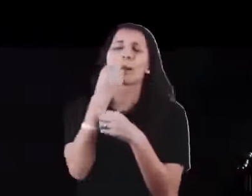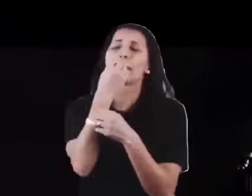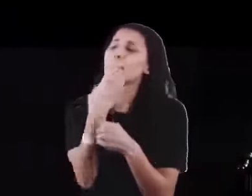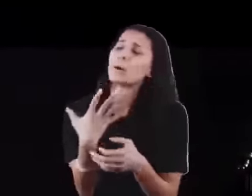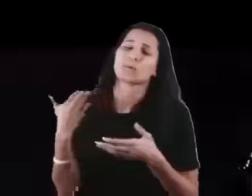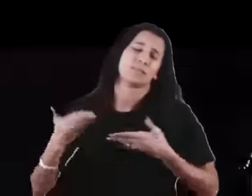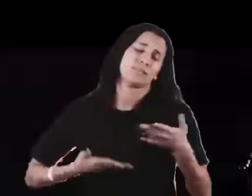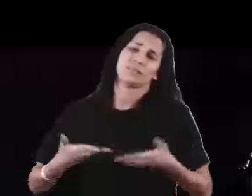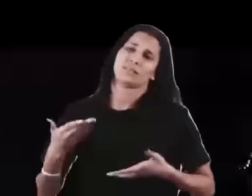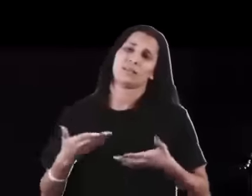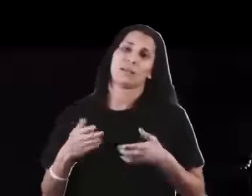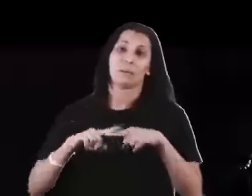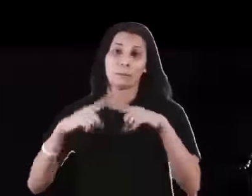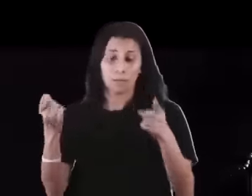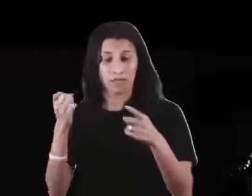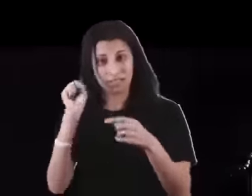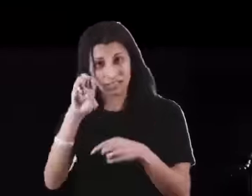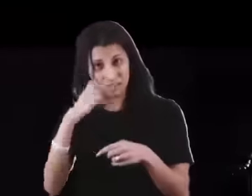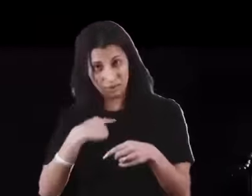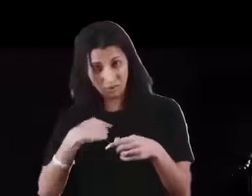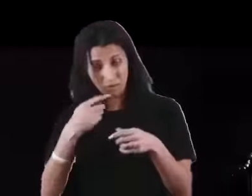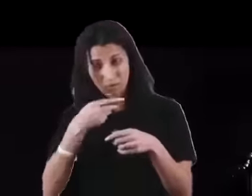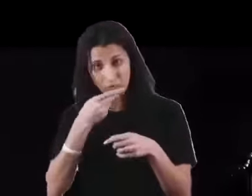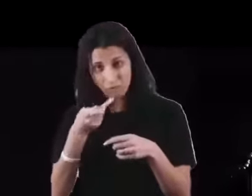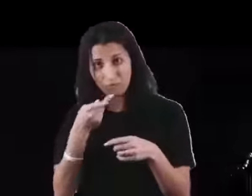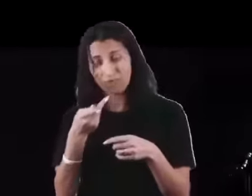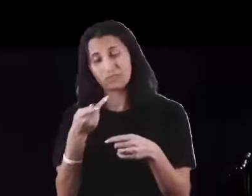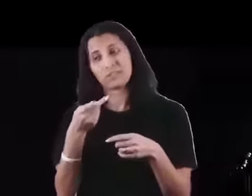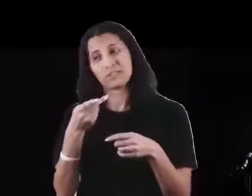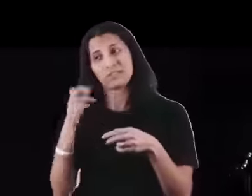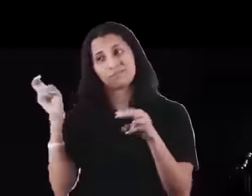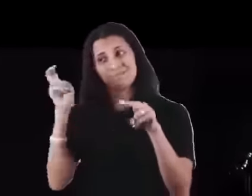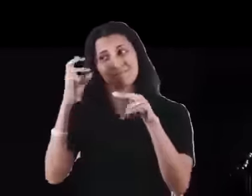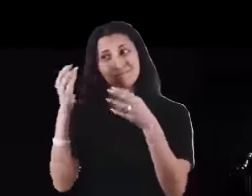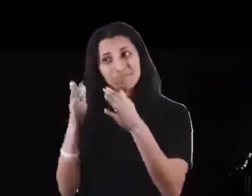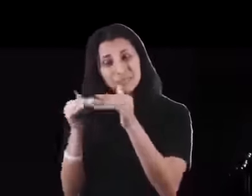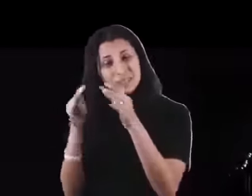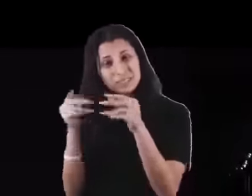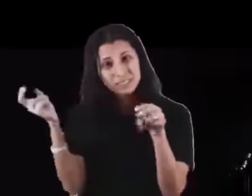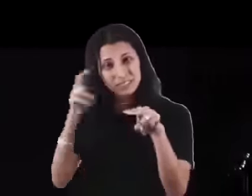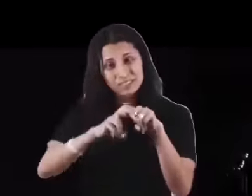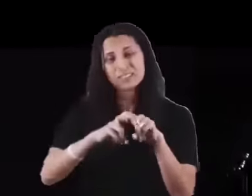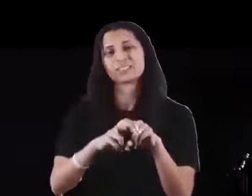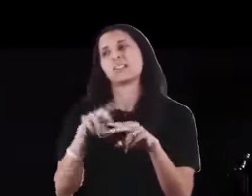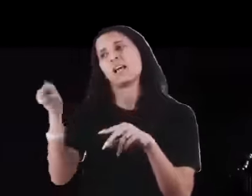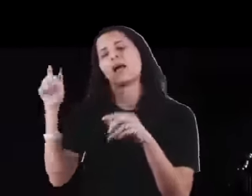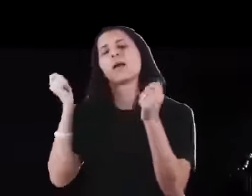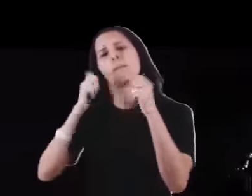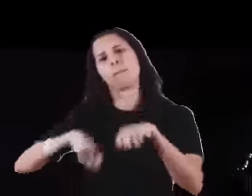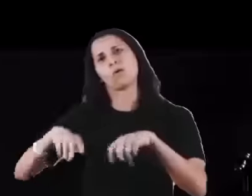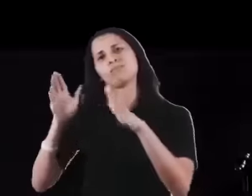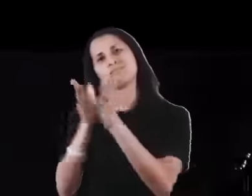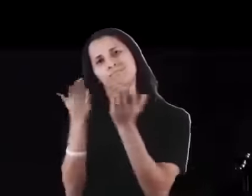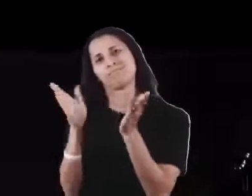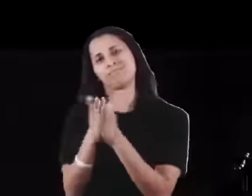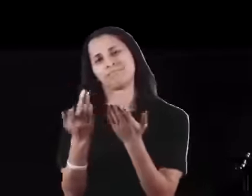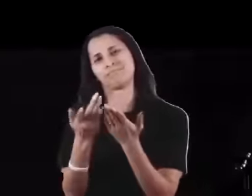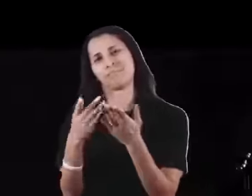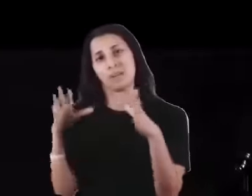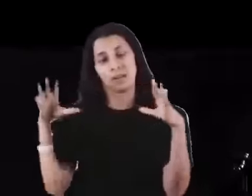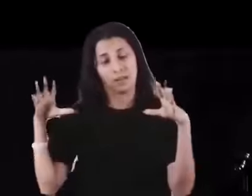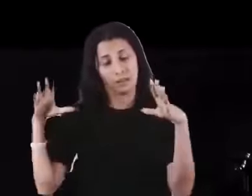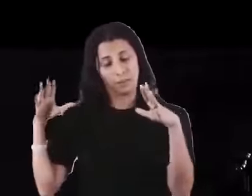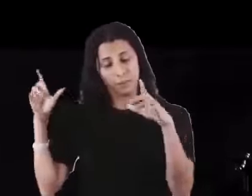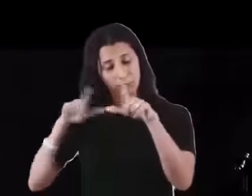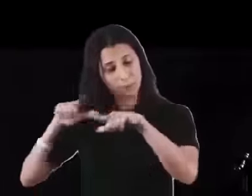fazer porque talvez já tá perdendo emprego Se eu fizer isso né e e também o povo era doida botar o homem para sentar do lado do meu